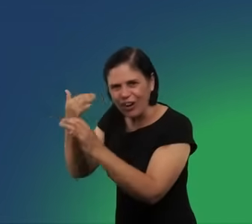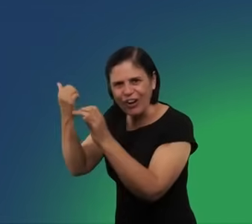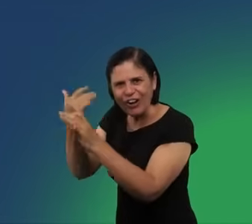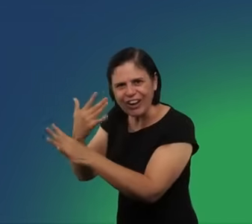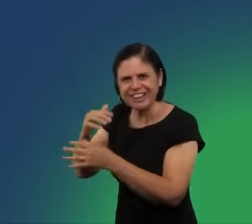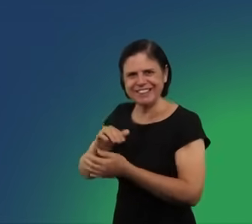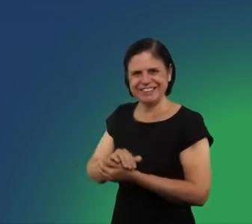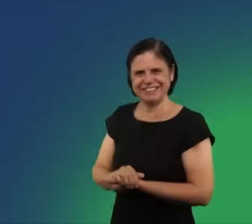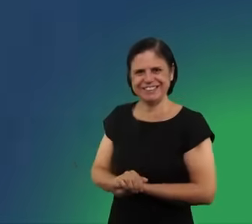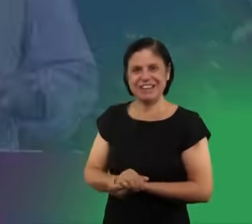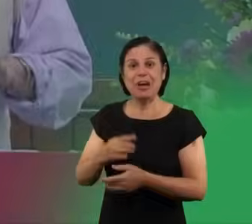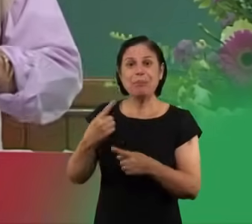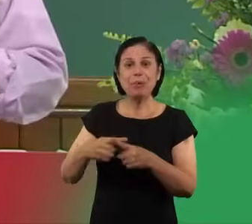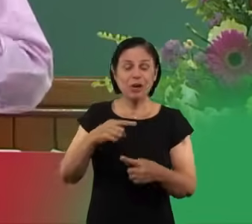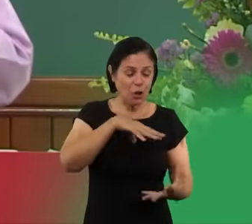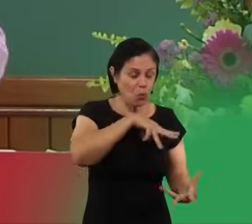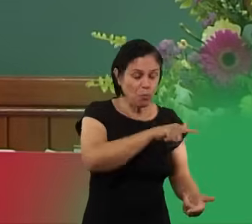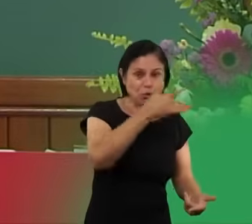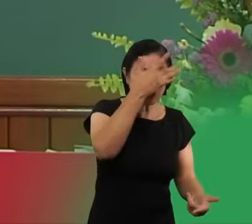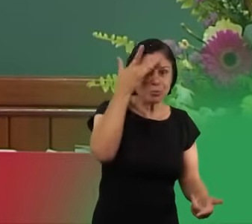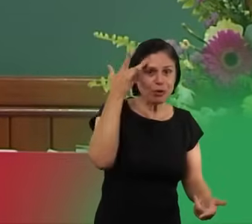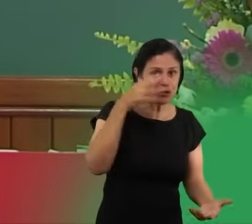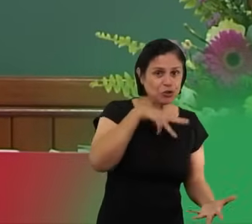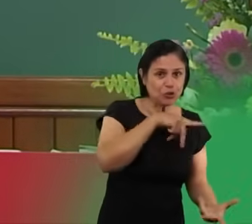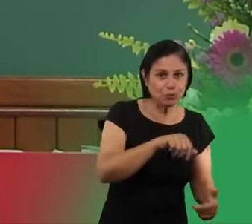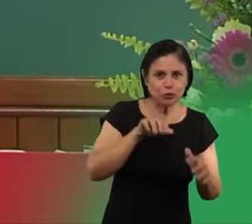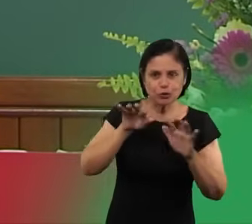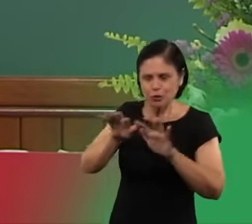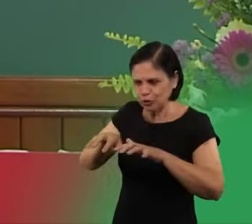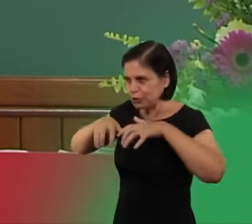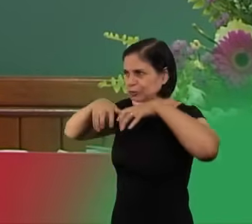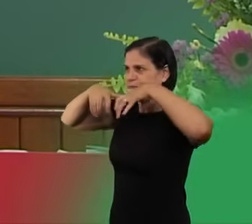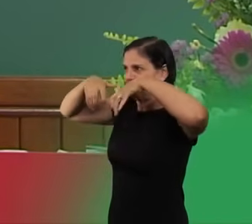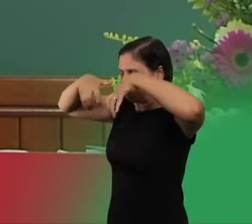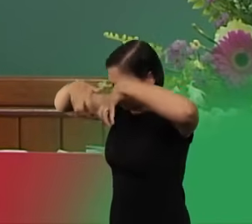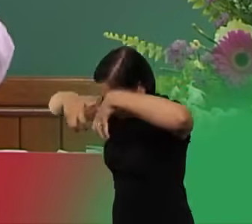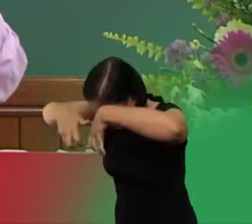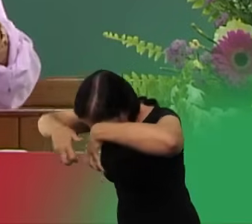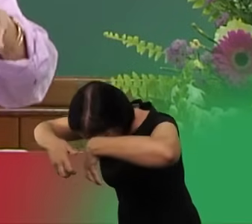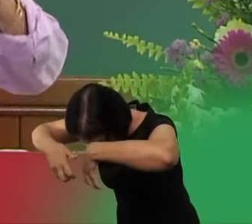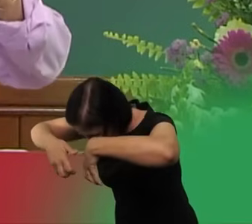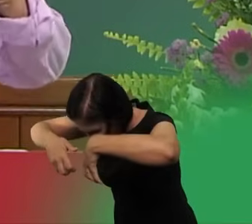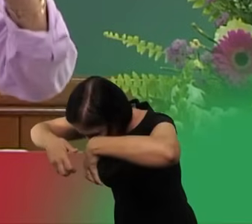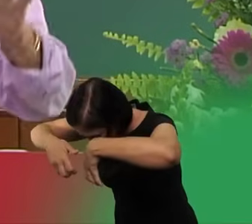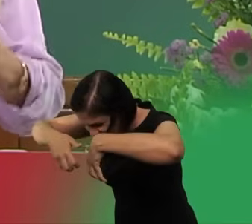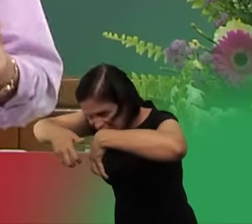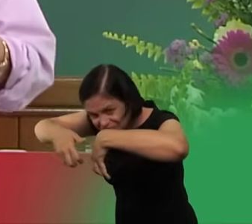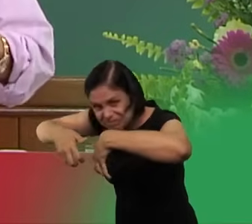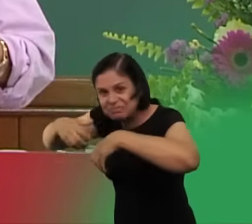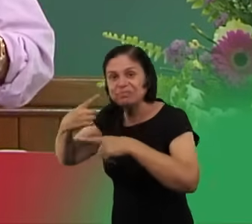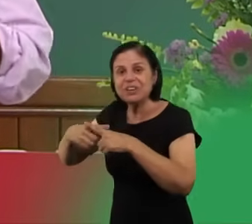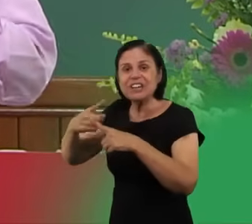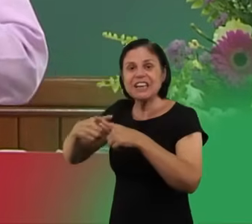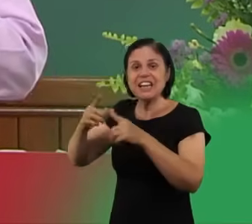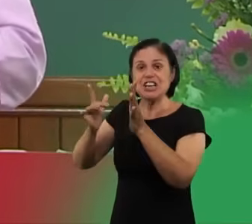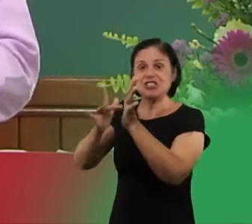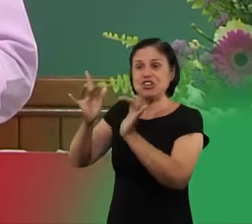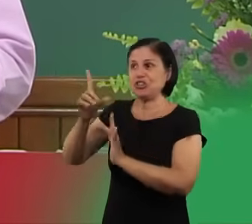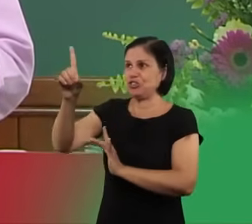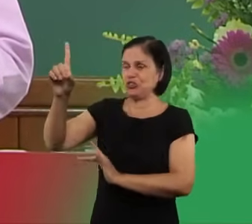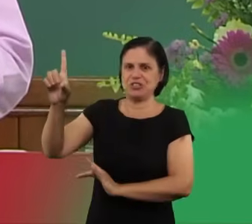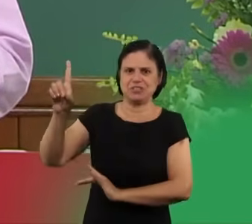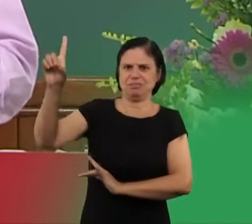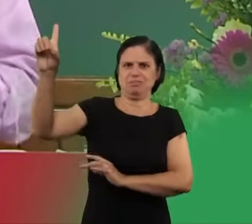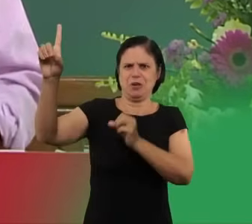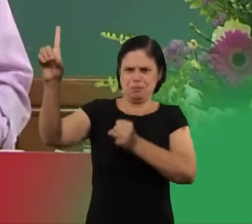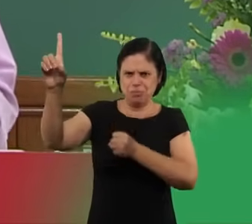vai se dobrar, diz a palavra, todo o joelho se dobrará diante do Senhor, o Todo-Poderoso, e com ele a